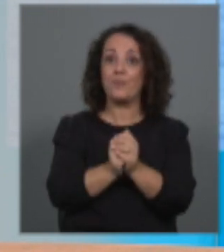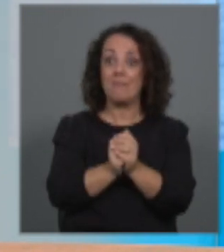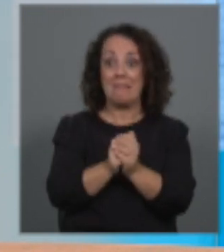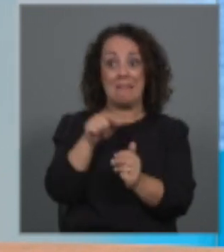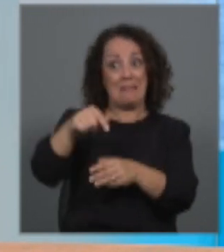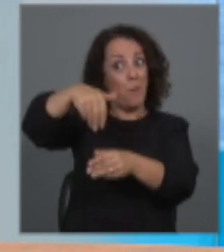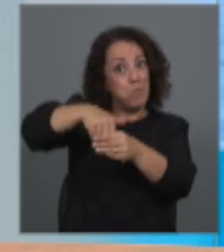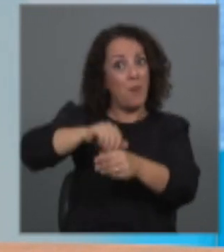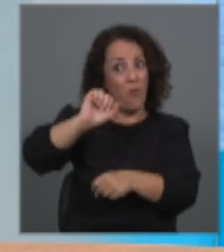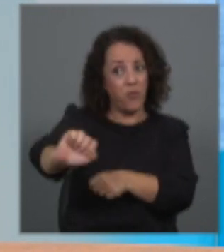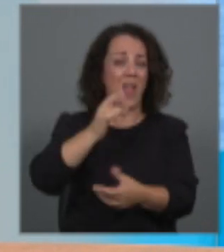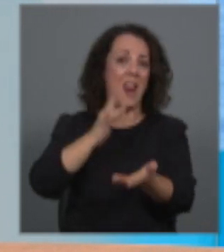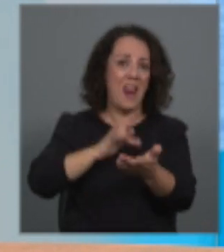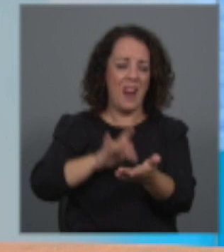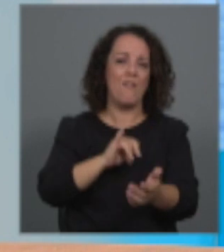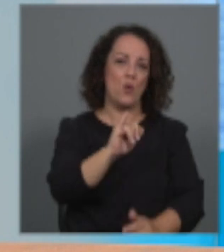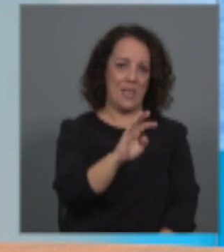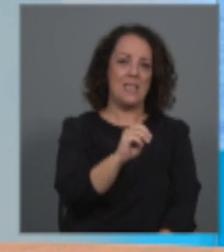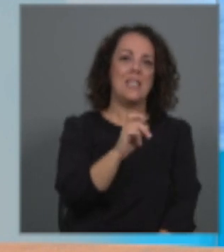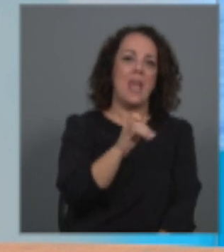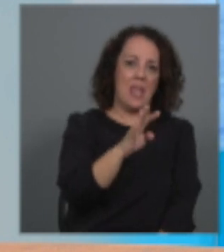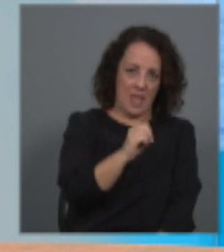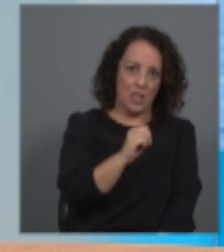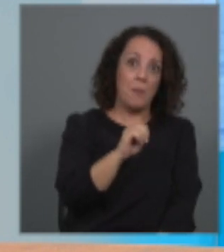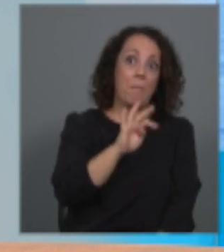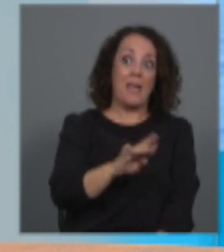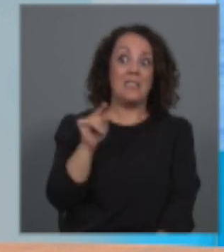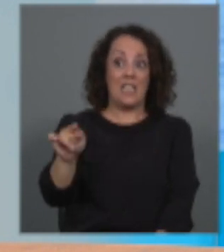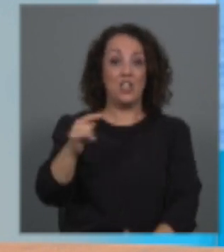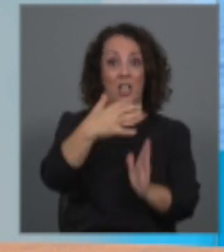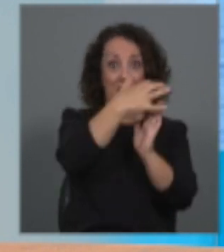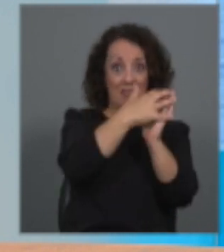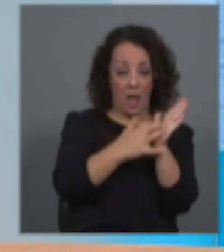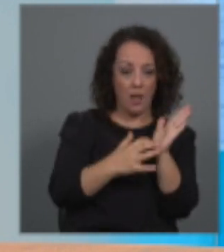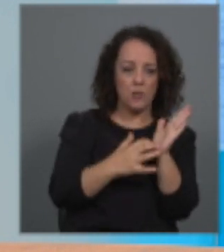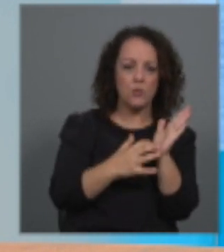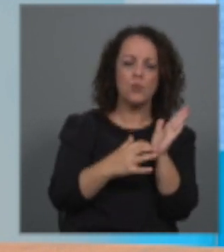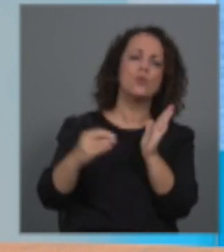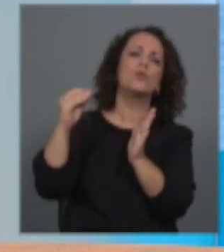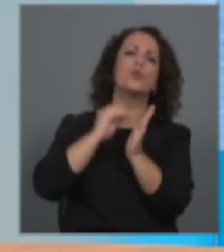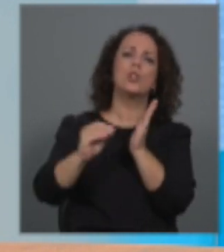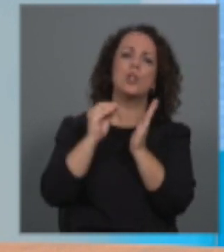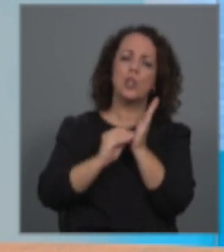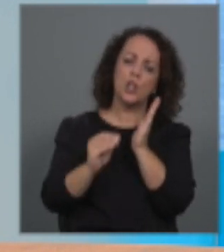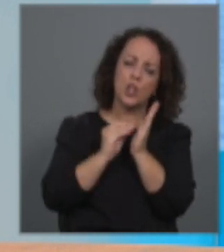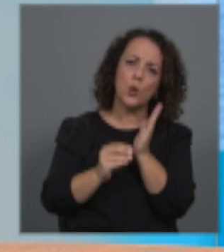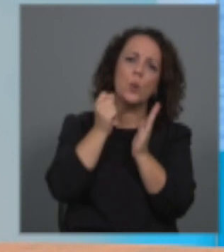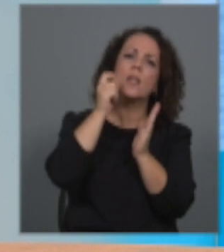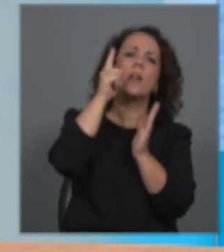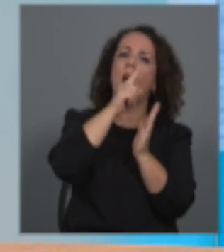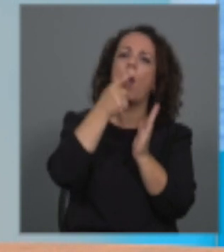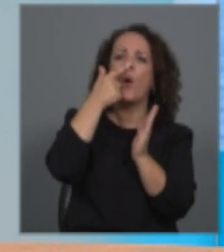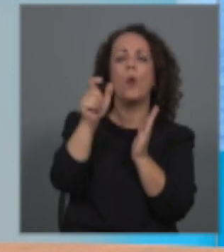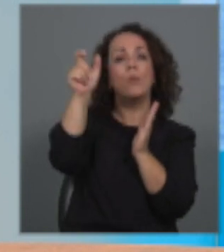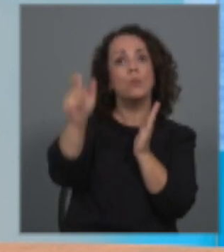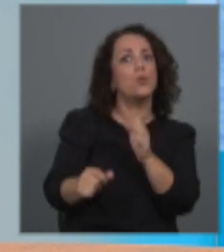livro de Isaías, mas são textos que foram escritos por um profeta